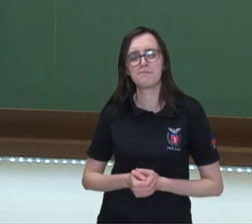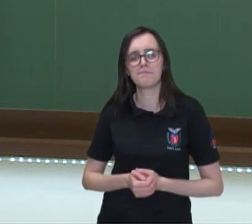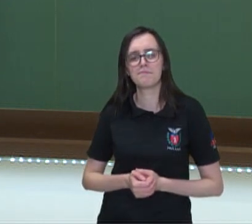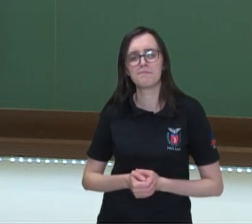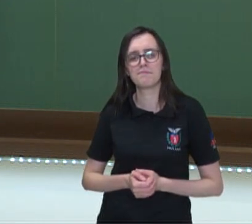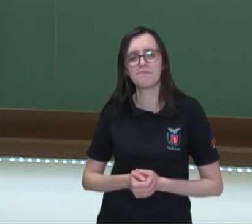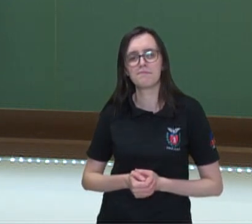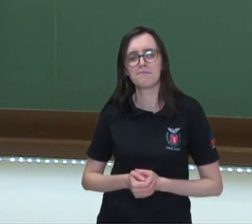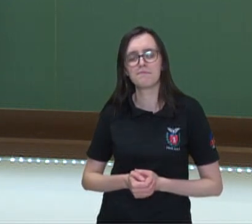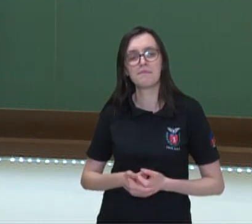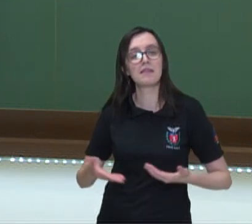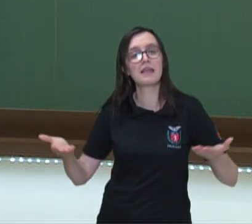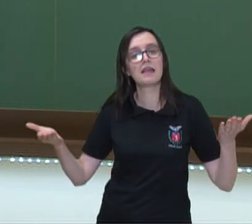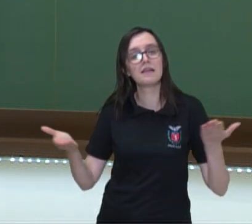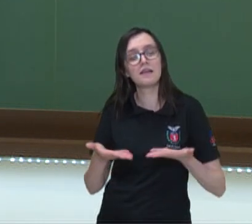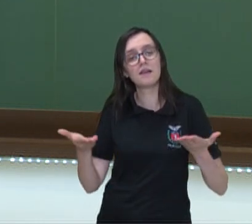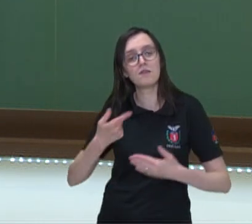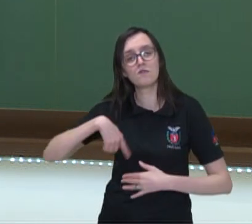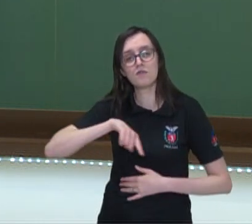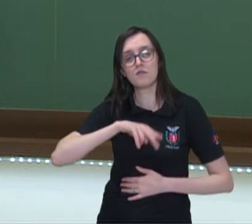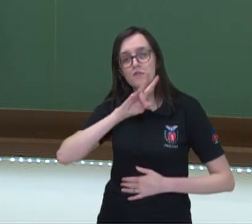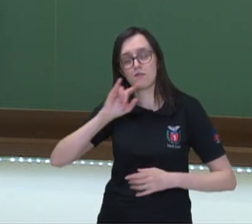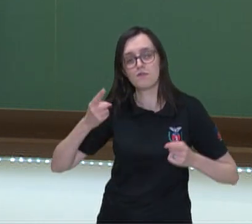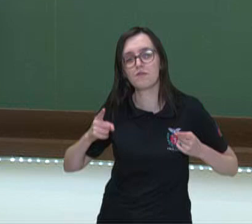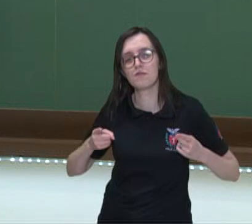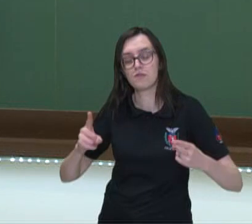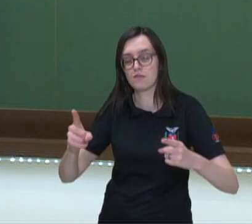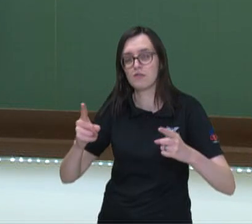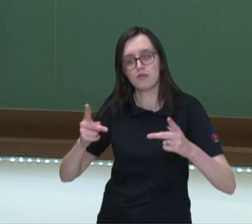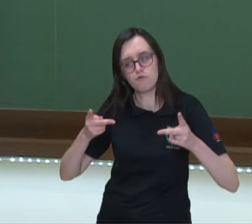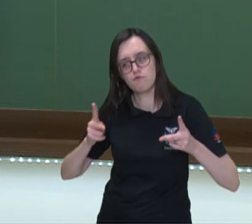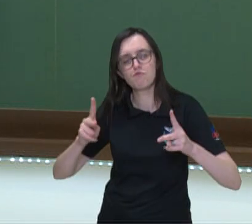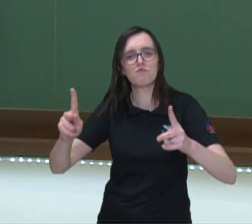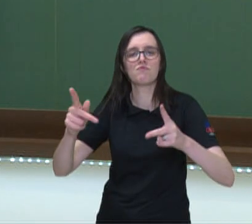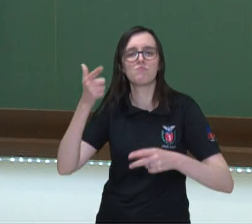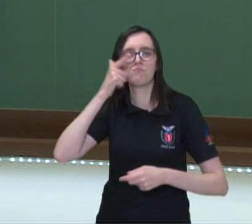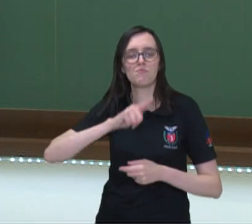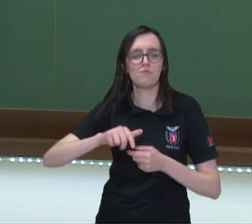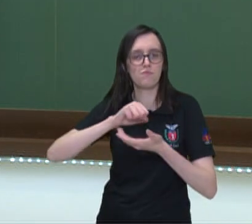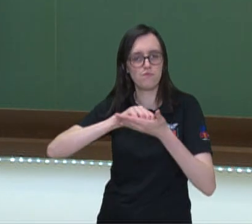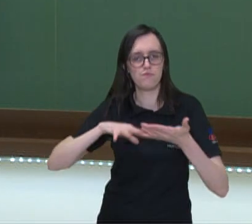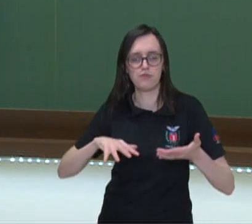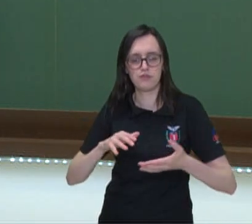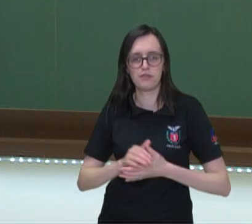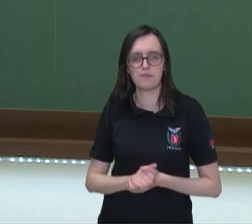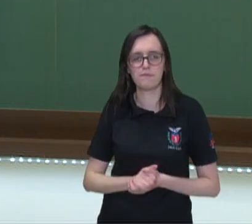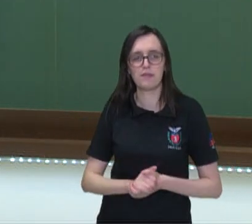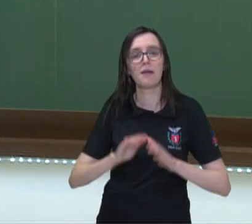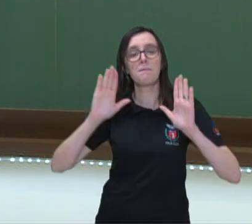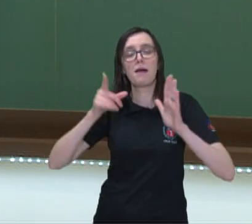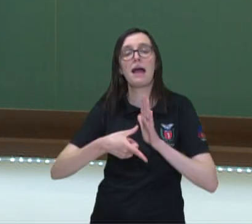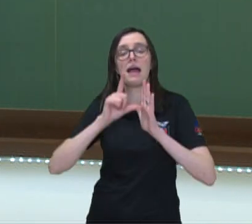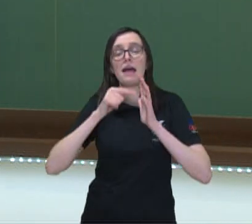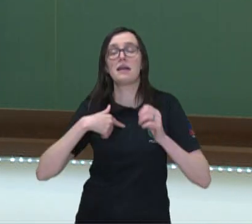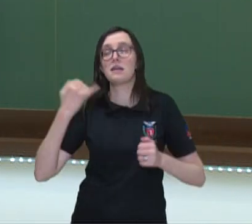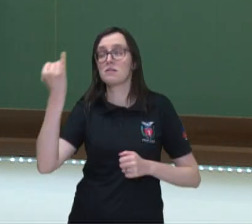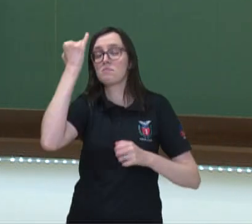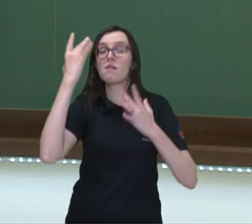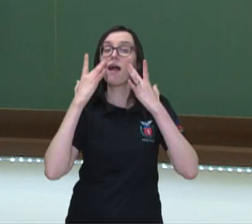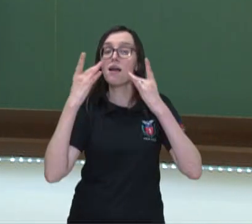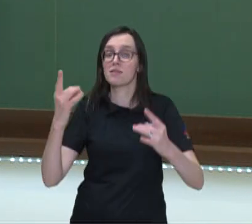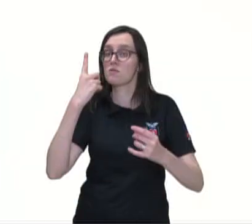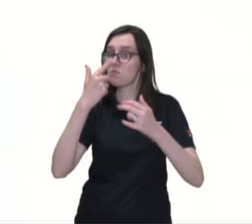Então agora nós vamos dar continuidade aos nossos exercícios aqui. Só que antes eu quero chamar a atenção para uma